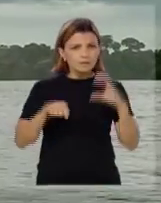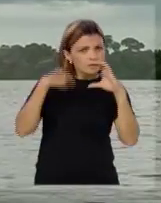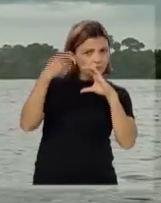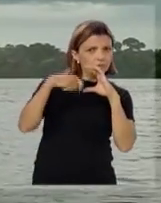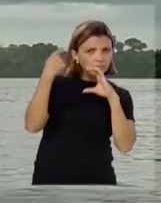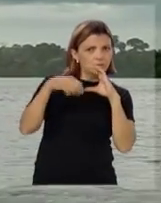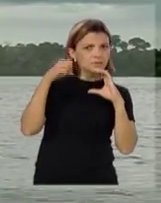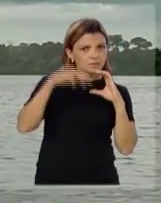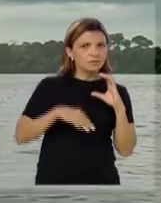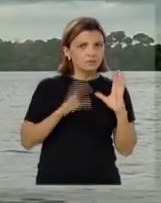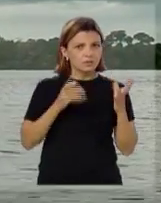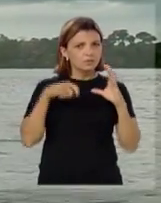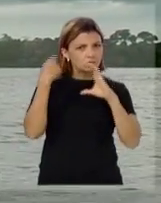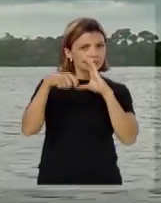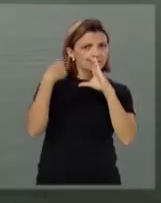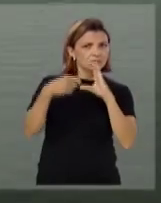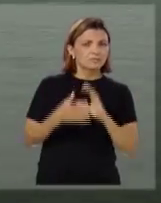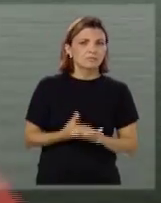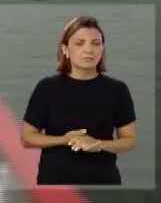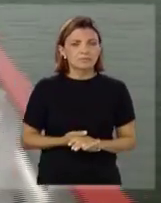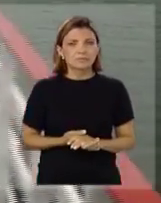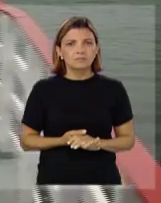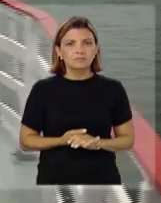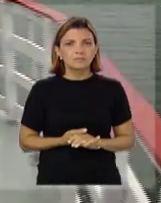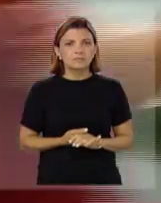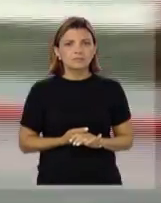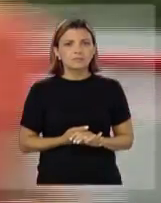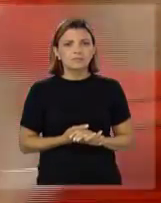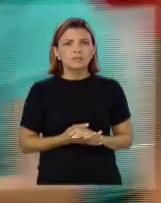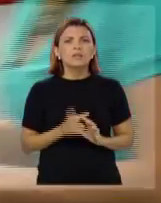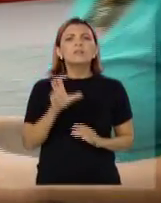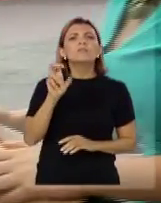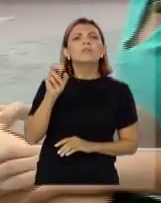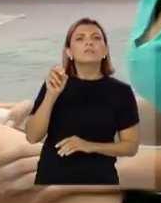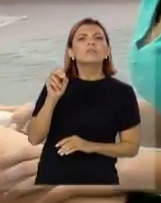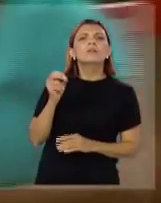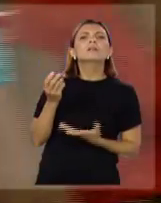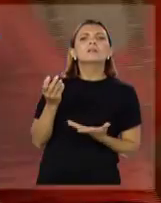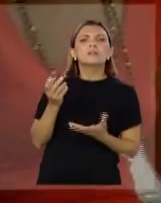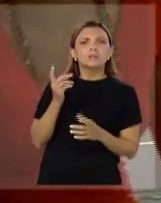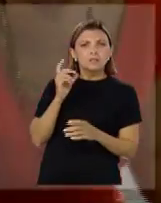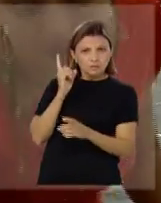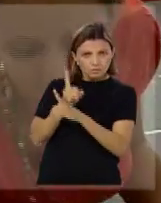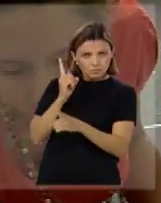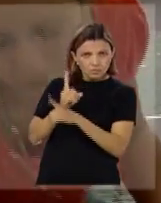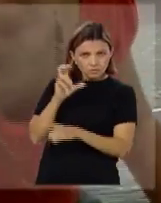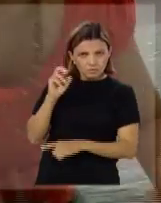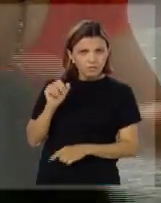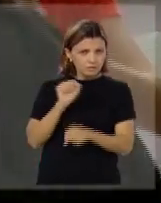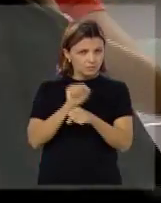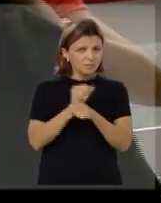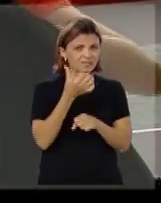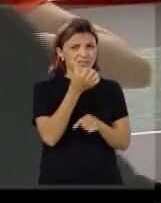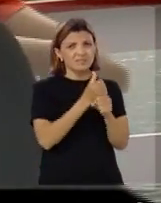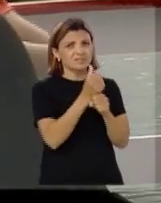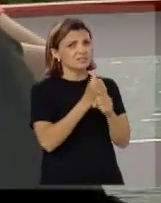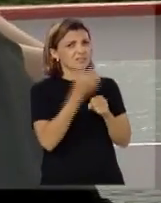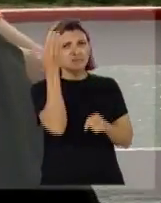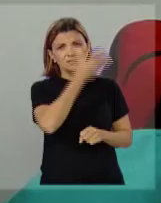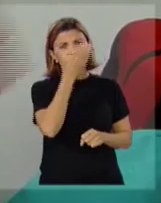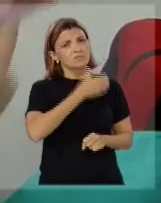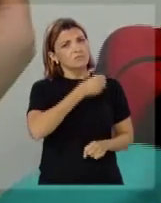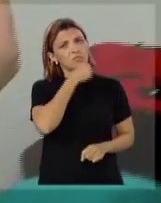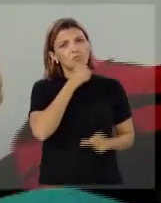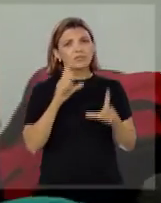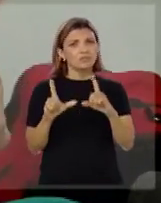Tá filmando ali, JP? Tô, mas eles já estão indo. Ah. E quanto tempo você não vê sua avó, Tata? Faz uns 6 anos já. Eu vou pegar uma foto dela pra vocês